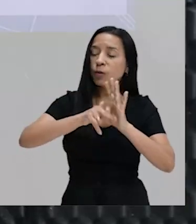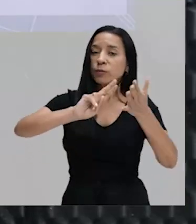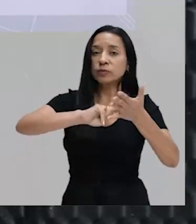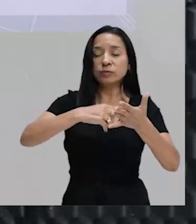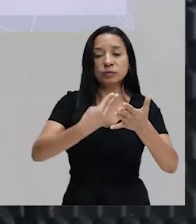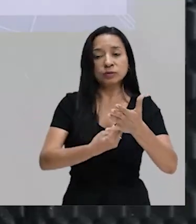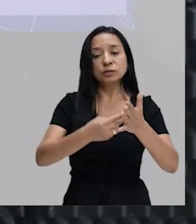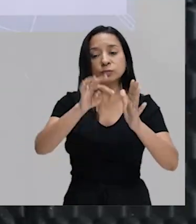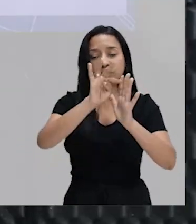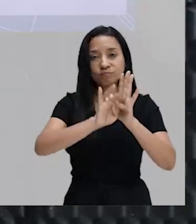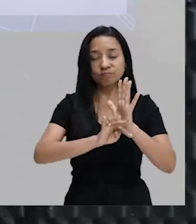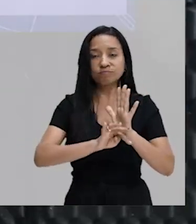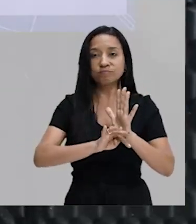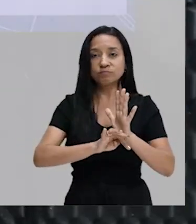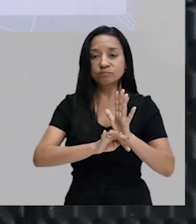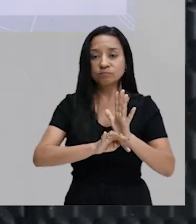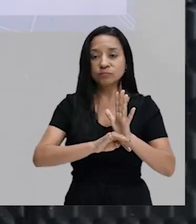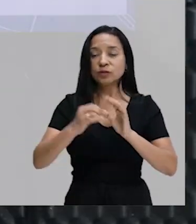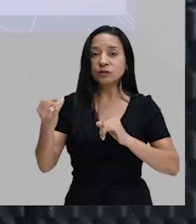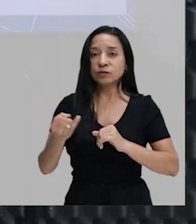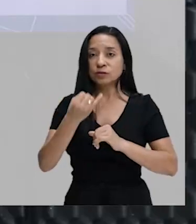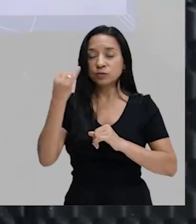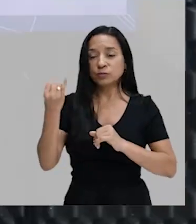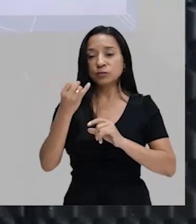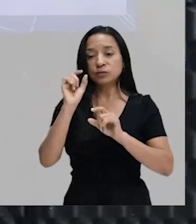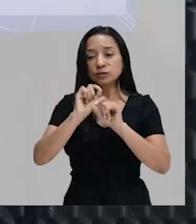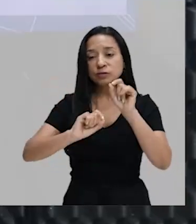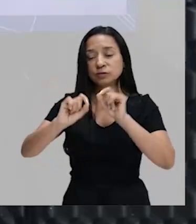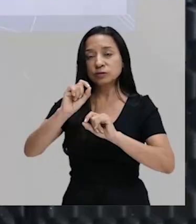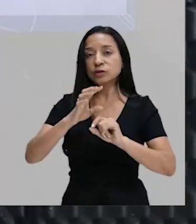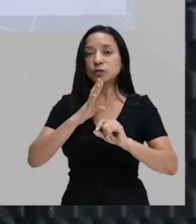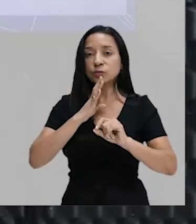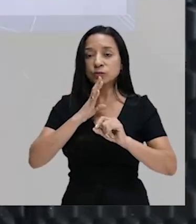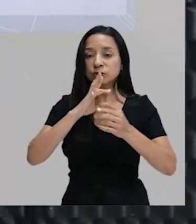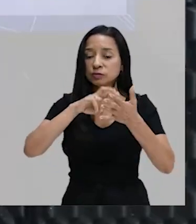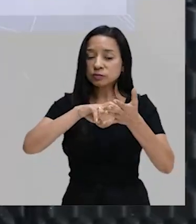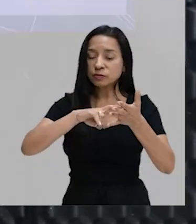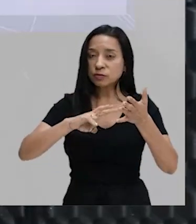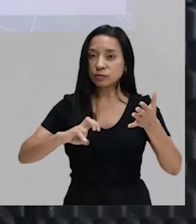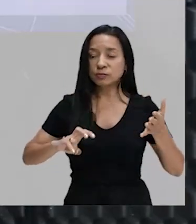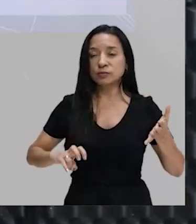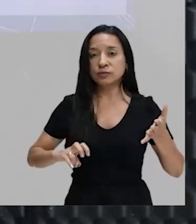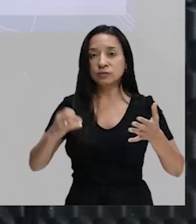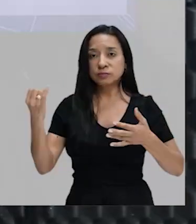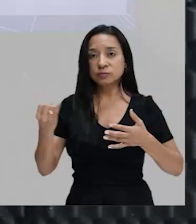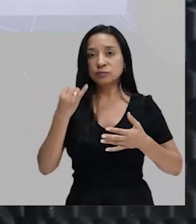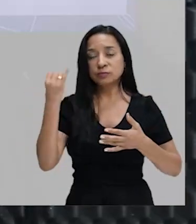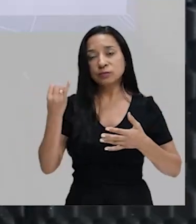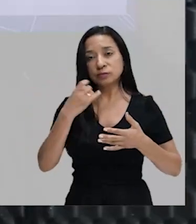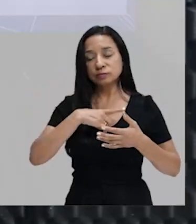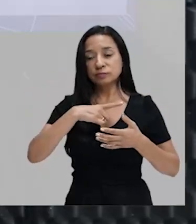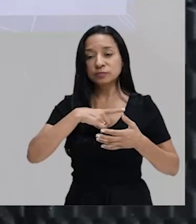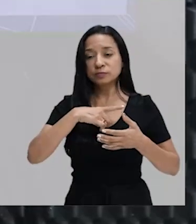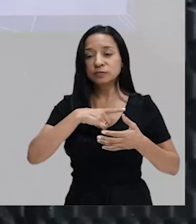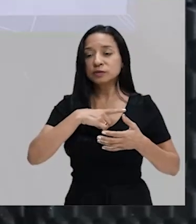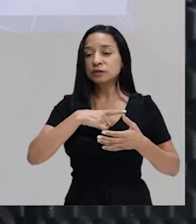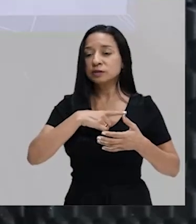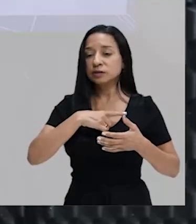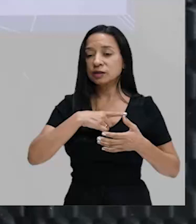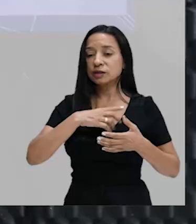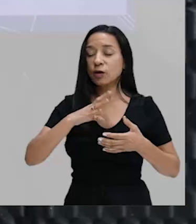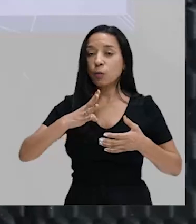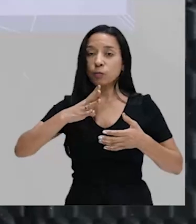interpretação textual. Tá? Então, é importante que você conheça o vocabulário, é importante que você tenha na sua